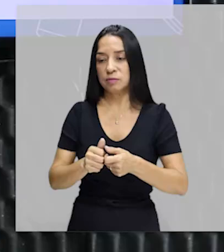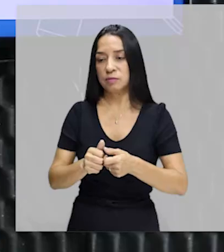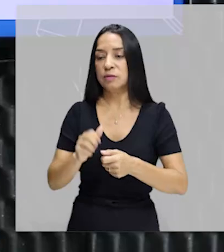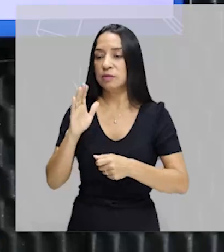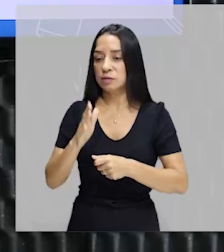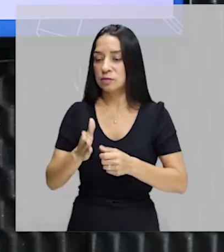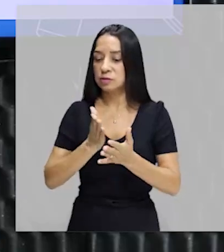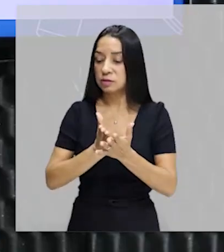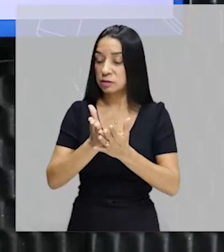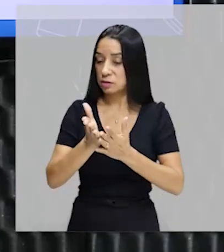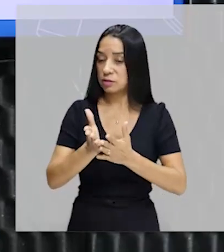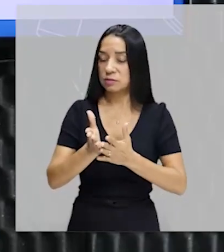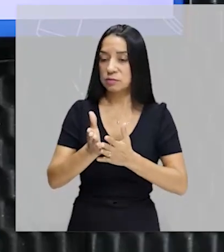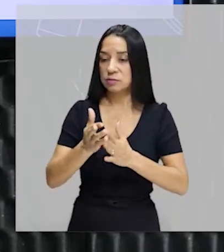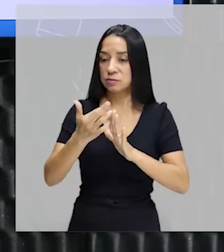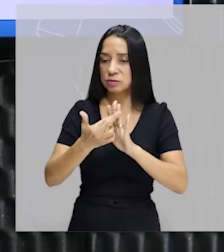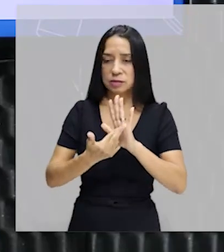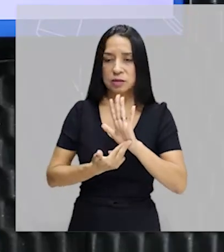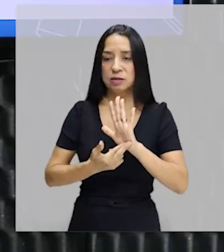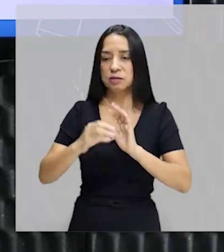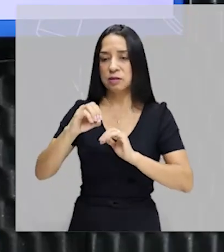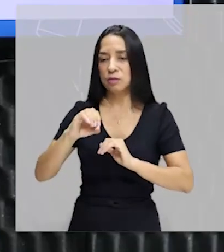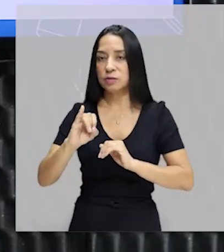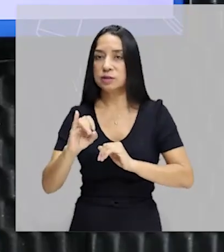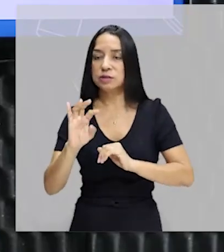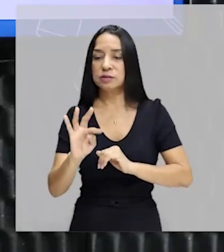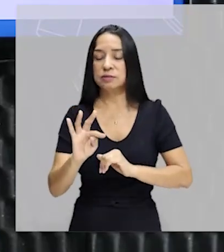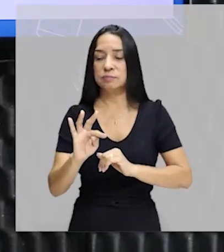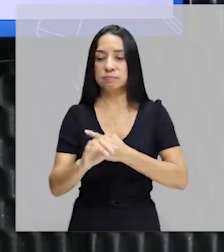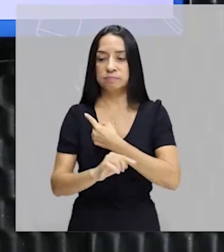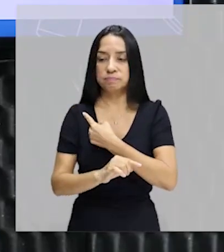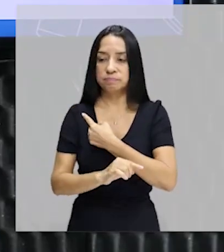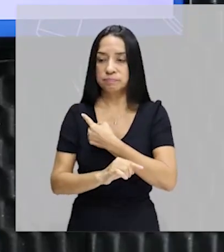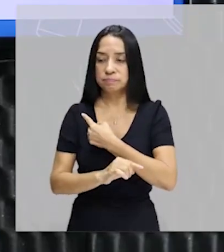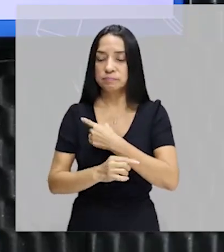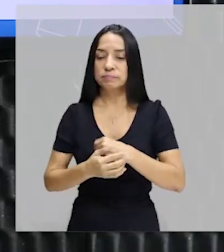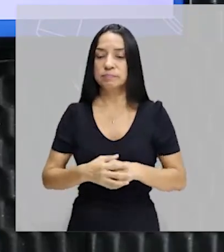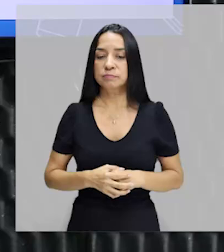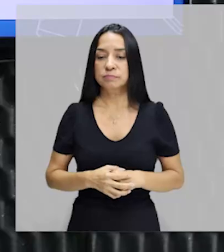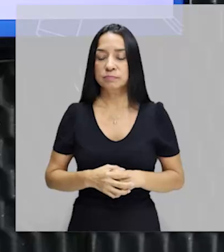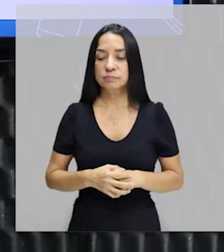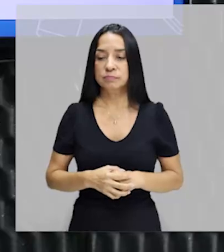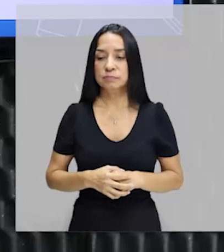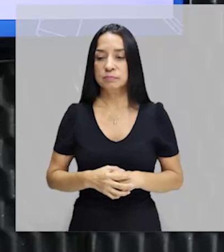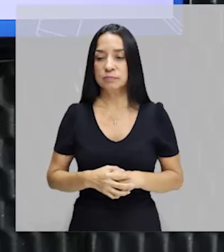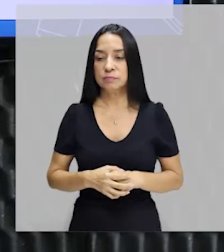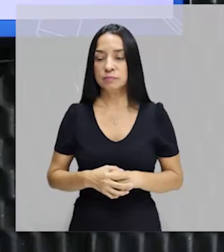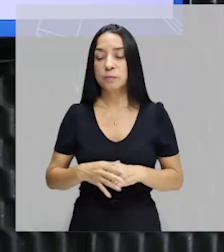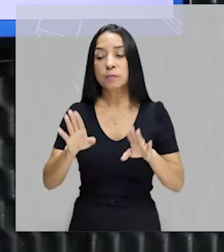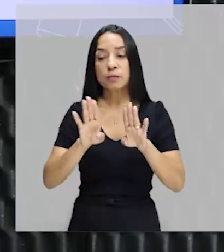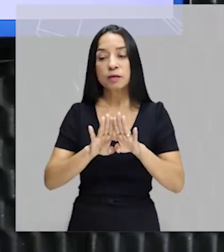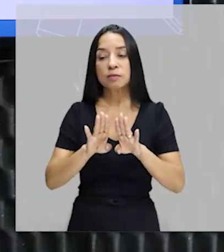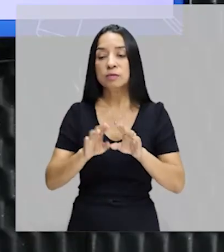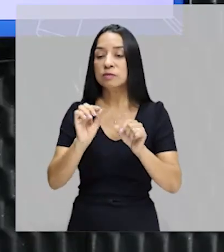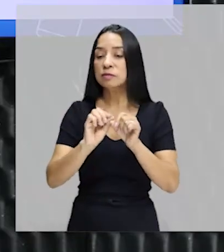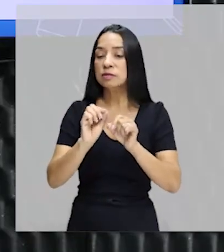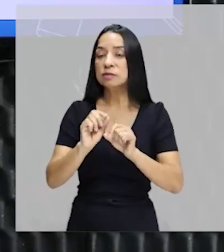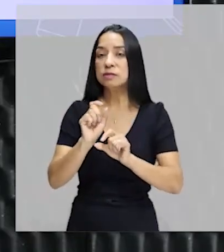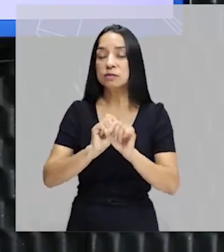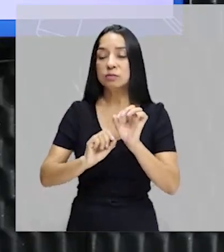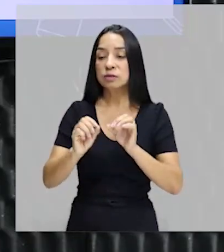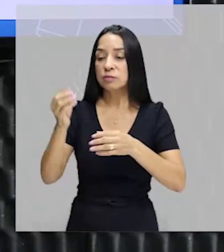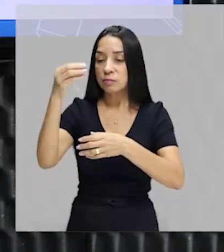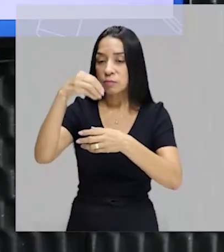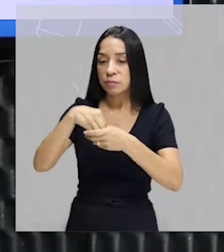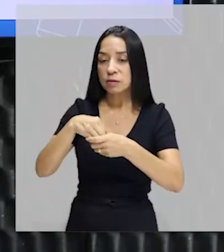já seguiu determinação da OIT, da Organização Internacional do Trabalho, inclusive que fazia parte do